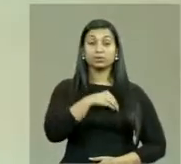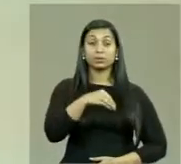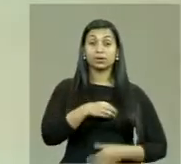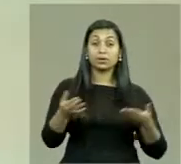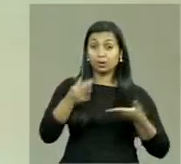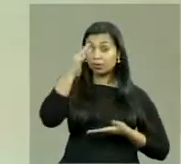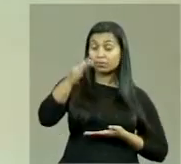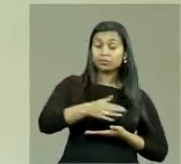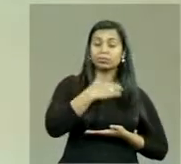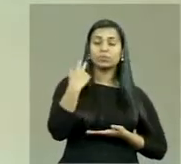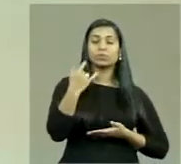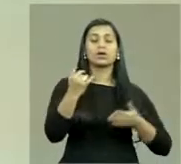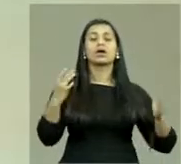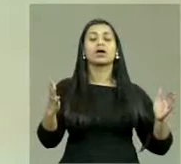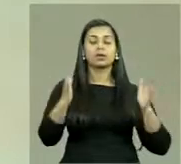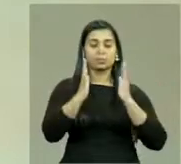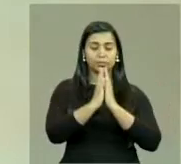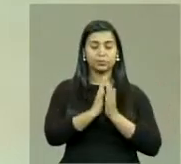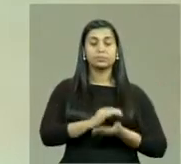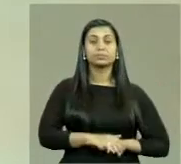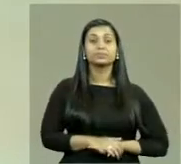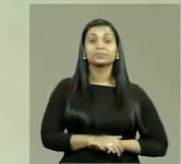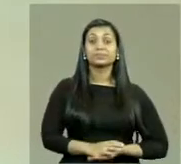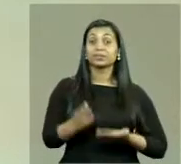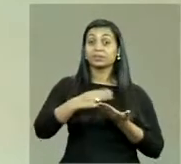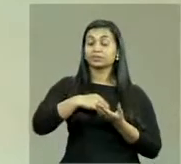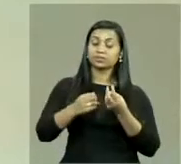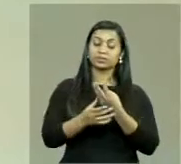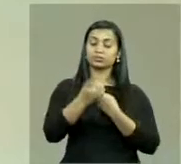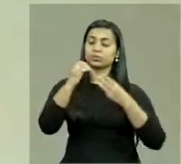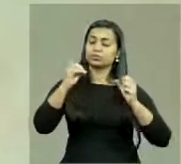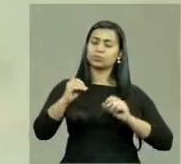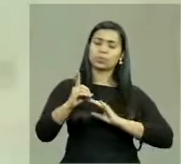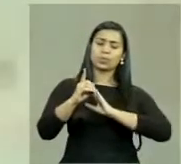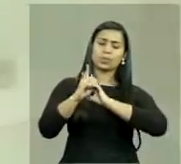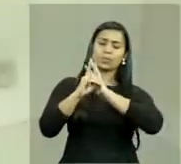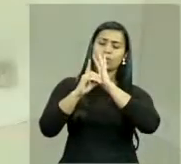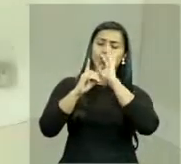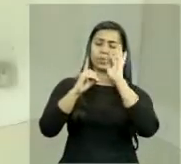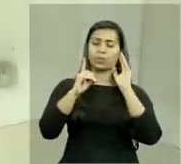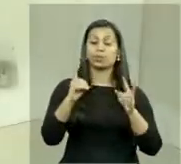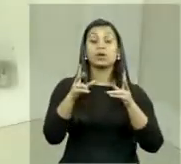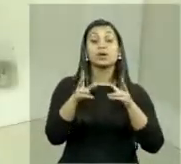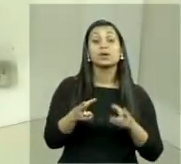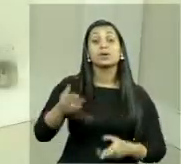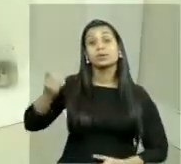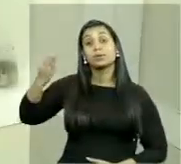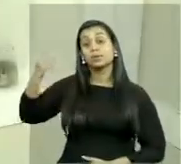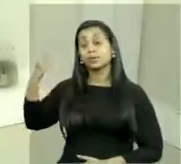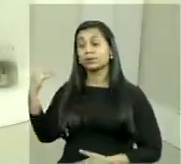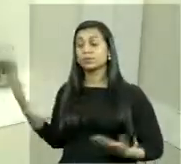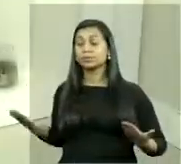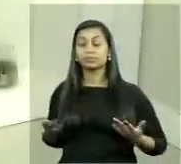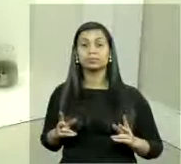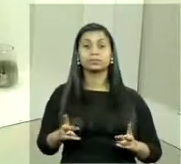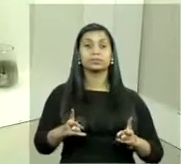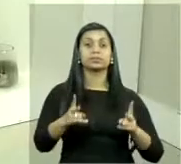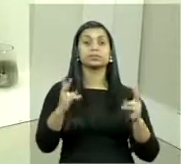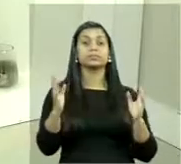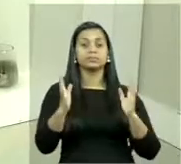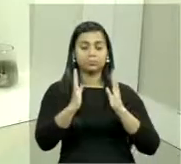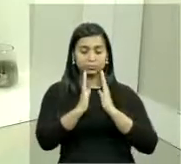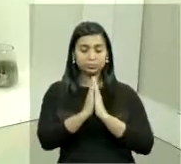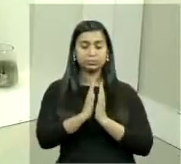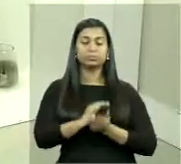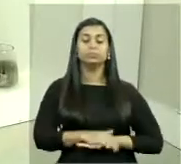por nós, pecadores, agora e na hora de nossa morte. Amém. Glória ao Pai, ao Filho e ao Espírito Santo. Assim como era no